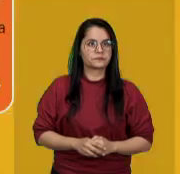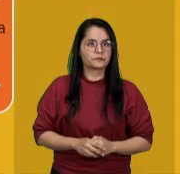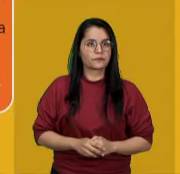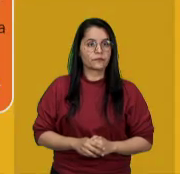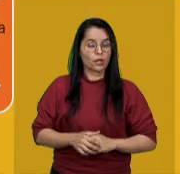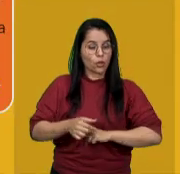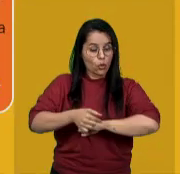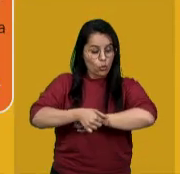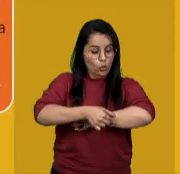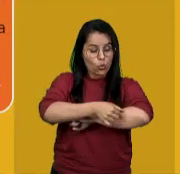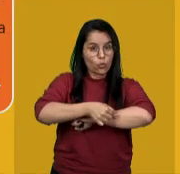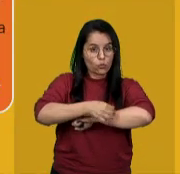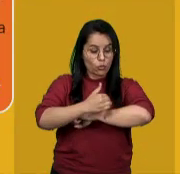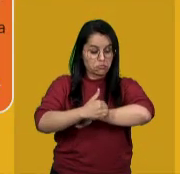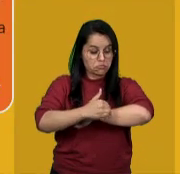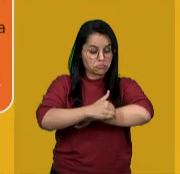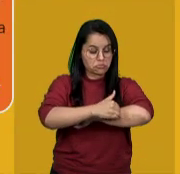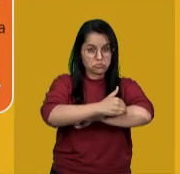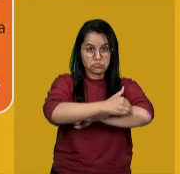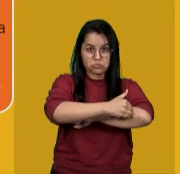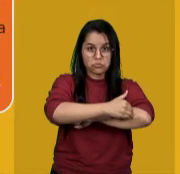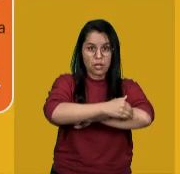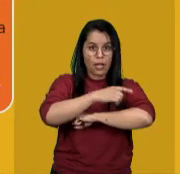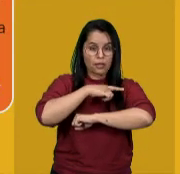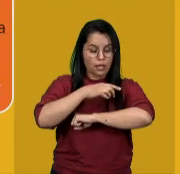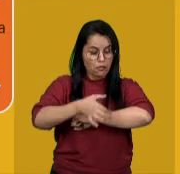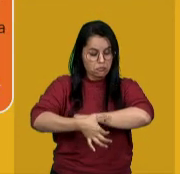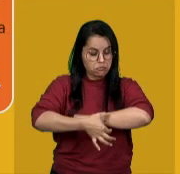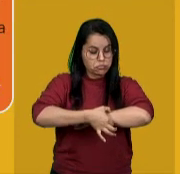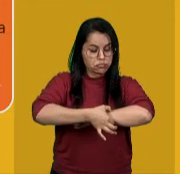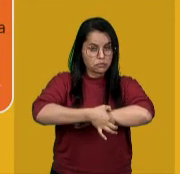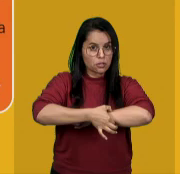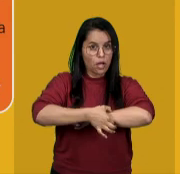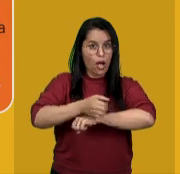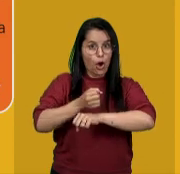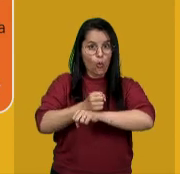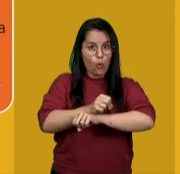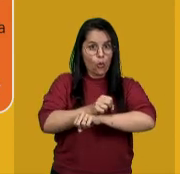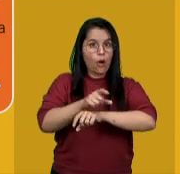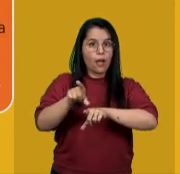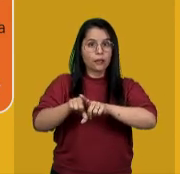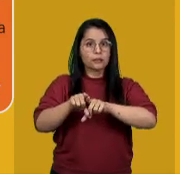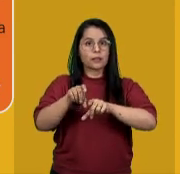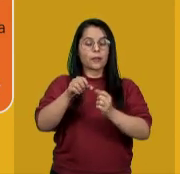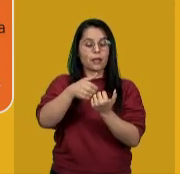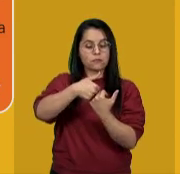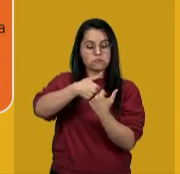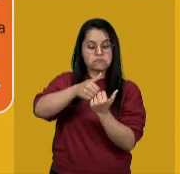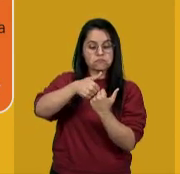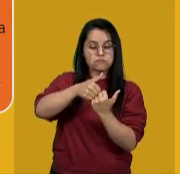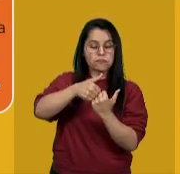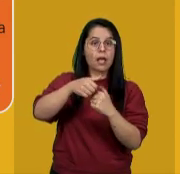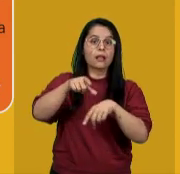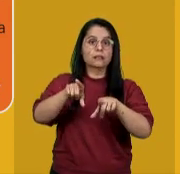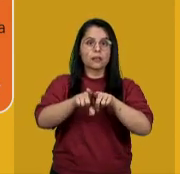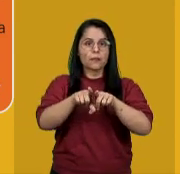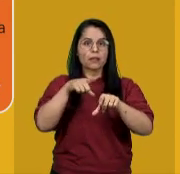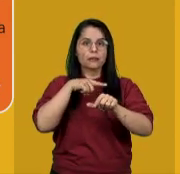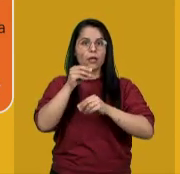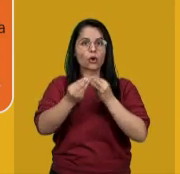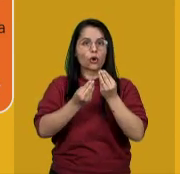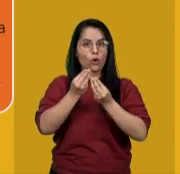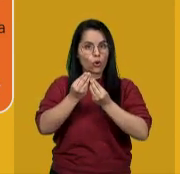Os músculos estriados esqueléticos se prendem aos ossos e cartilagens do esqueleto, formando o